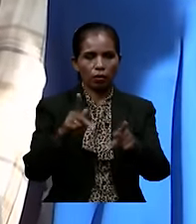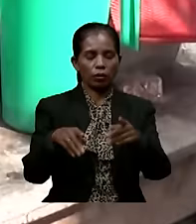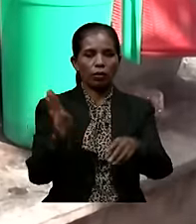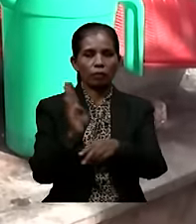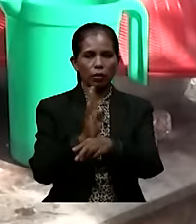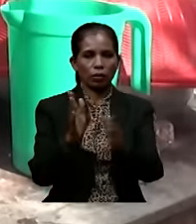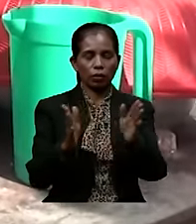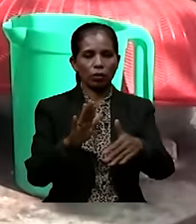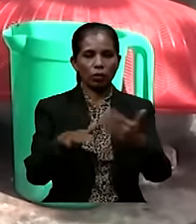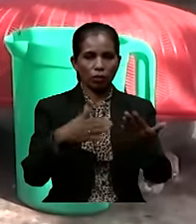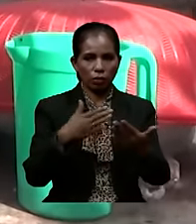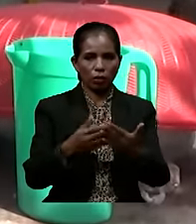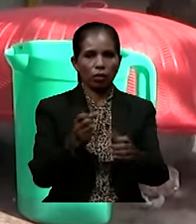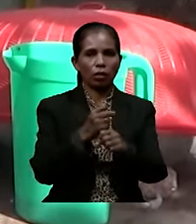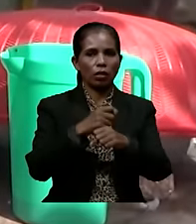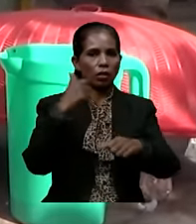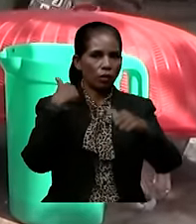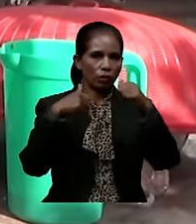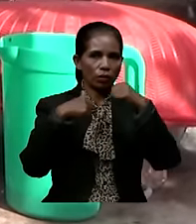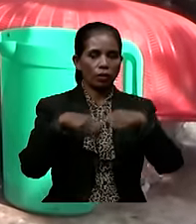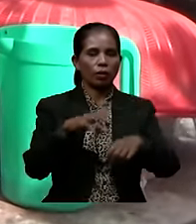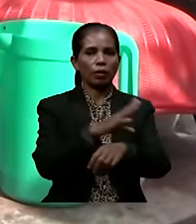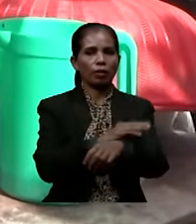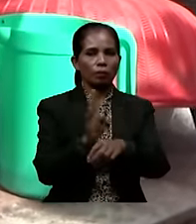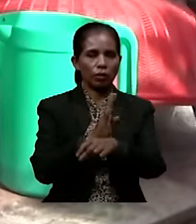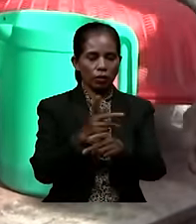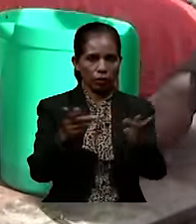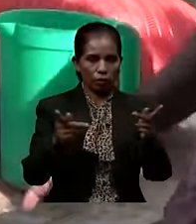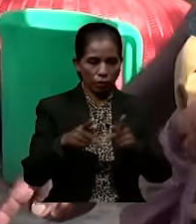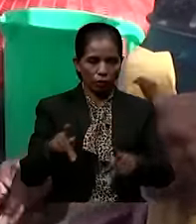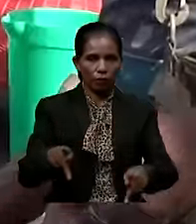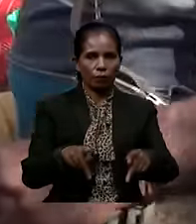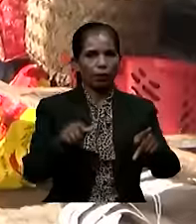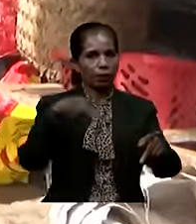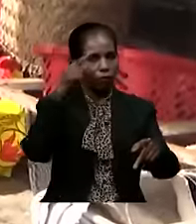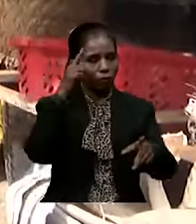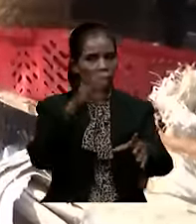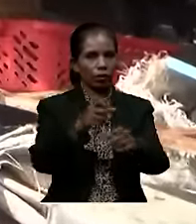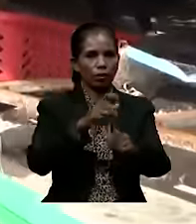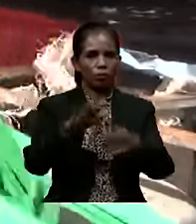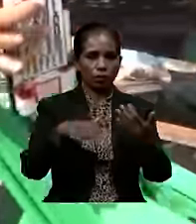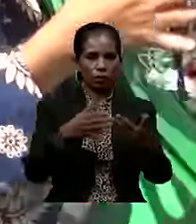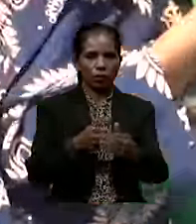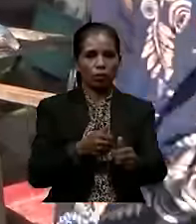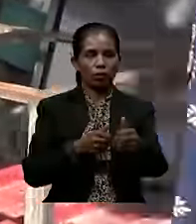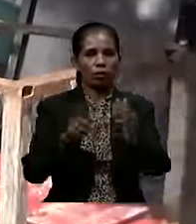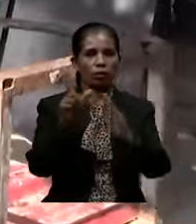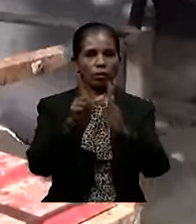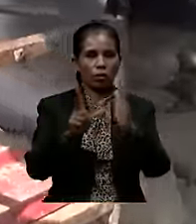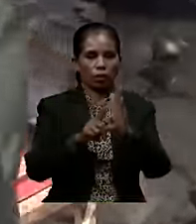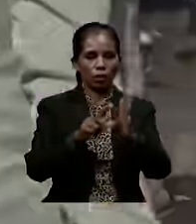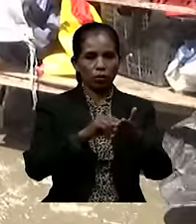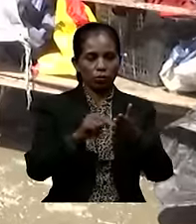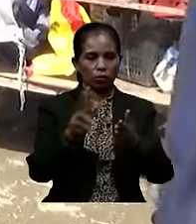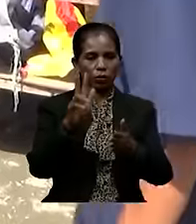ambulante Sira Nebe durante né, a atividade de negócio e espaço público. Governo Hassai Comunidade Hirakne baseia ba decreto lei